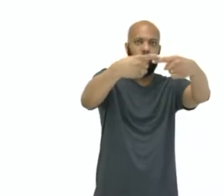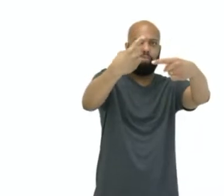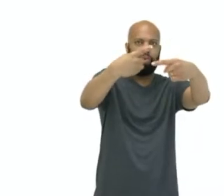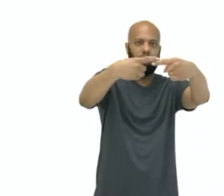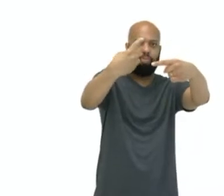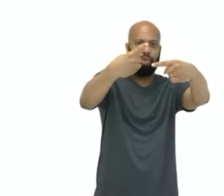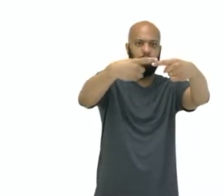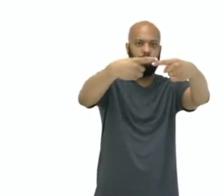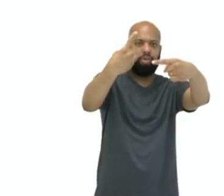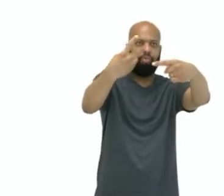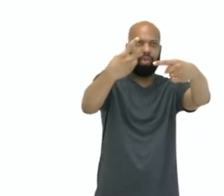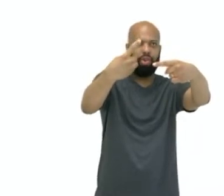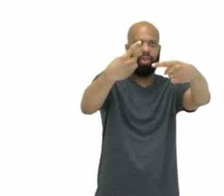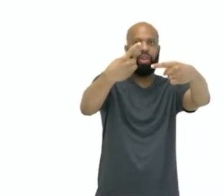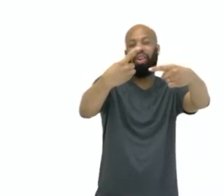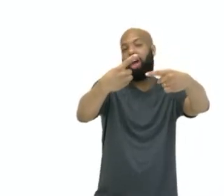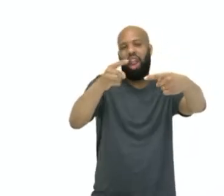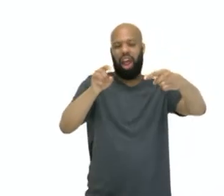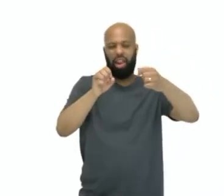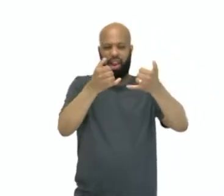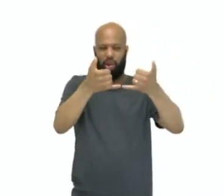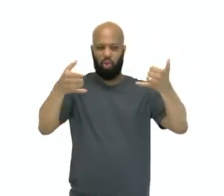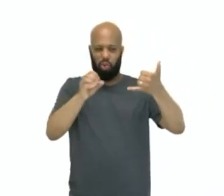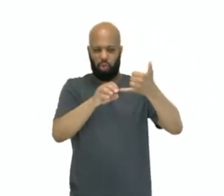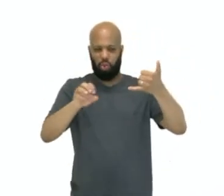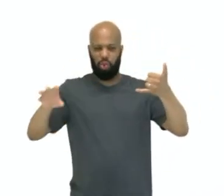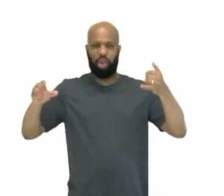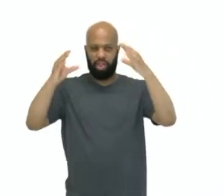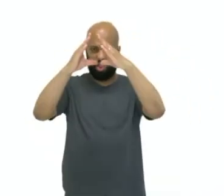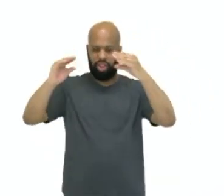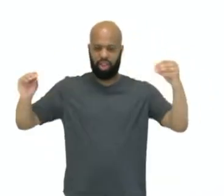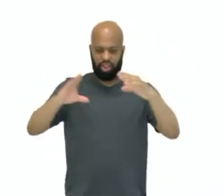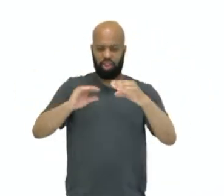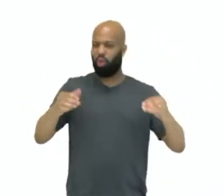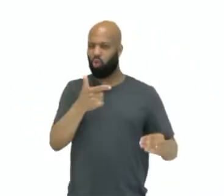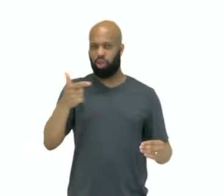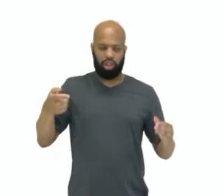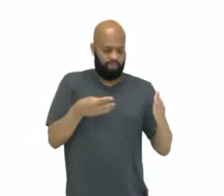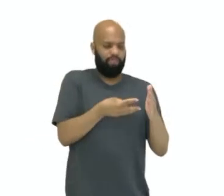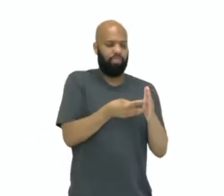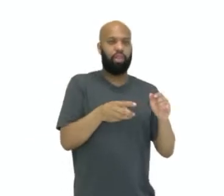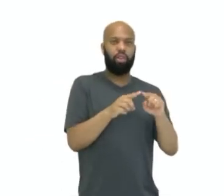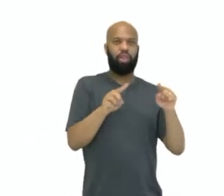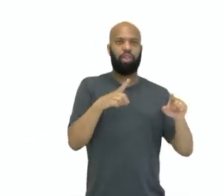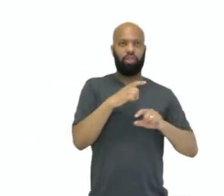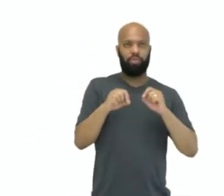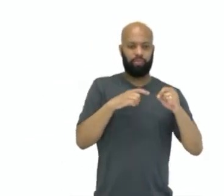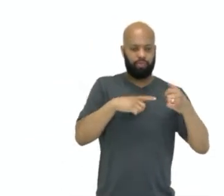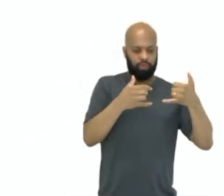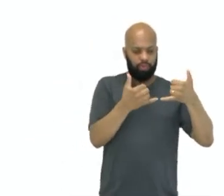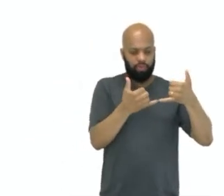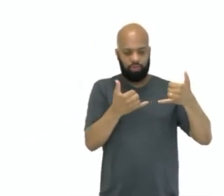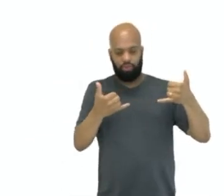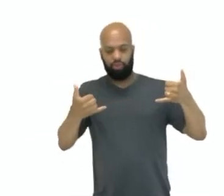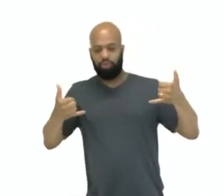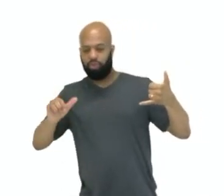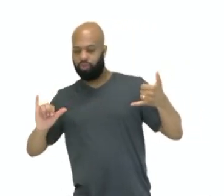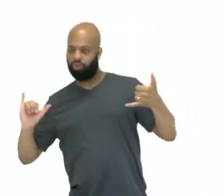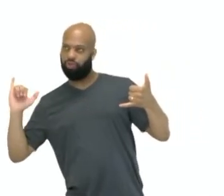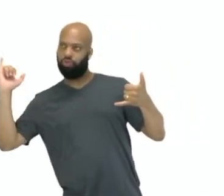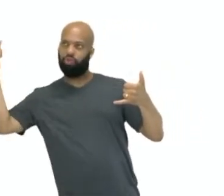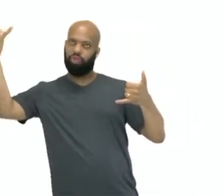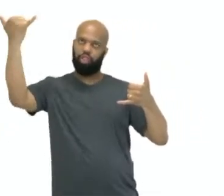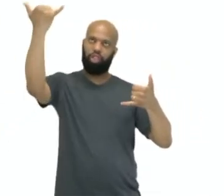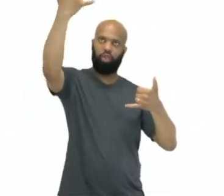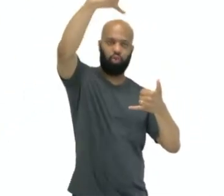tiramos e colocamos na tomada. Reparem que é um circuito bem simples. E nós temos o fio aonde vai conduzindo e